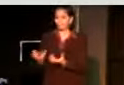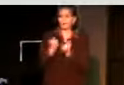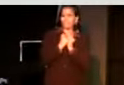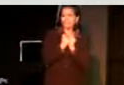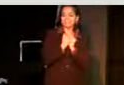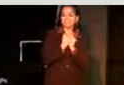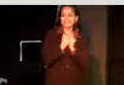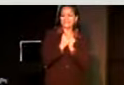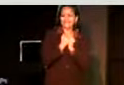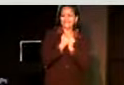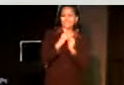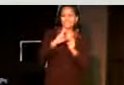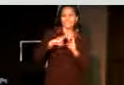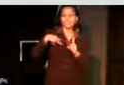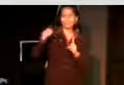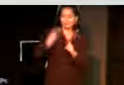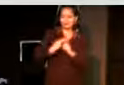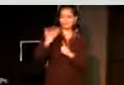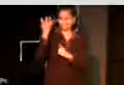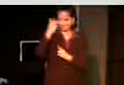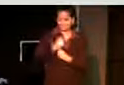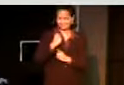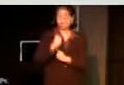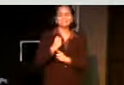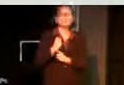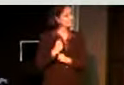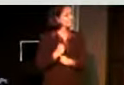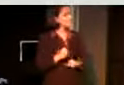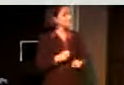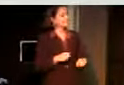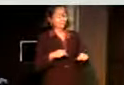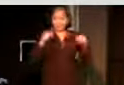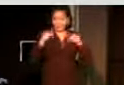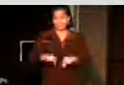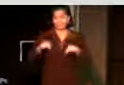Deus misericórdia aqui na sua vida terrena